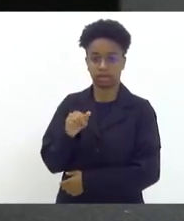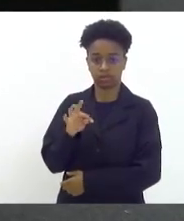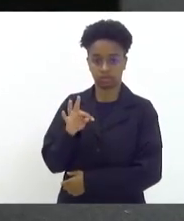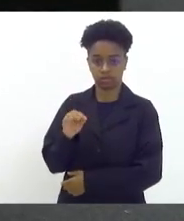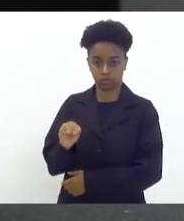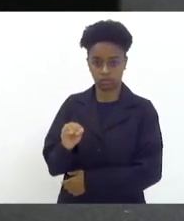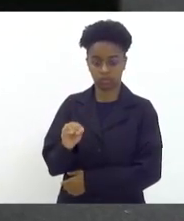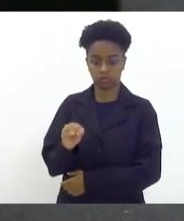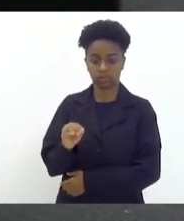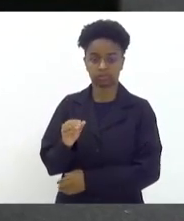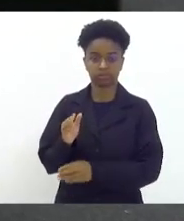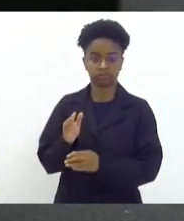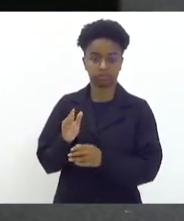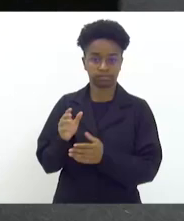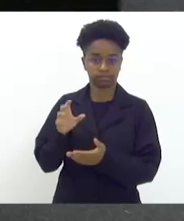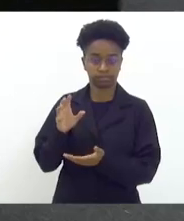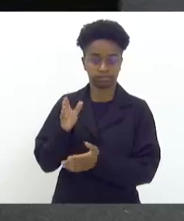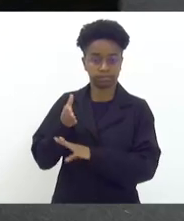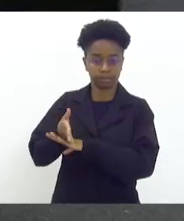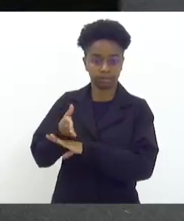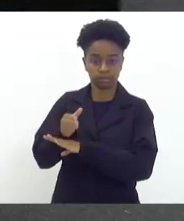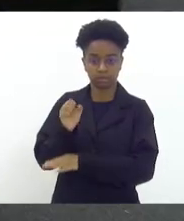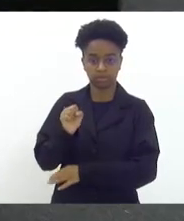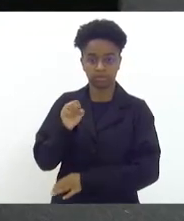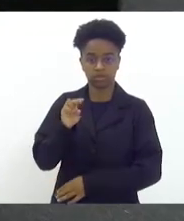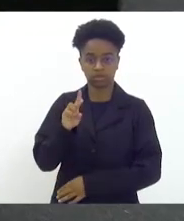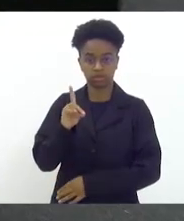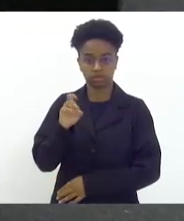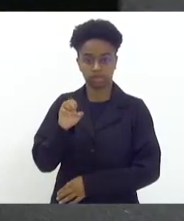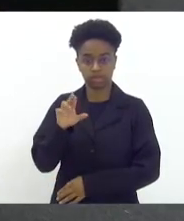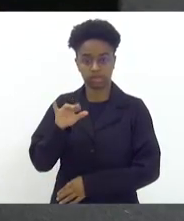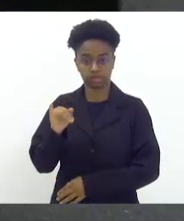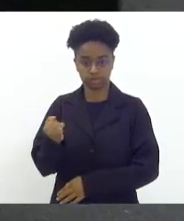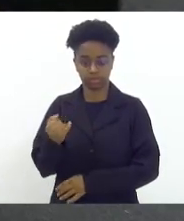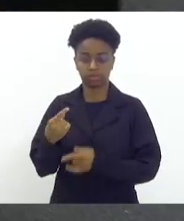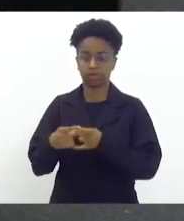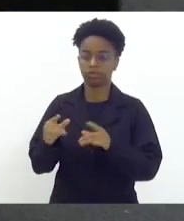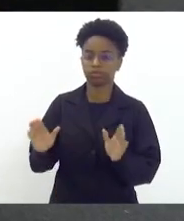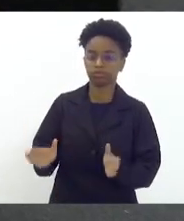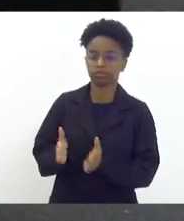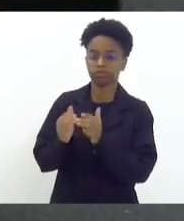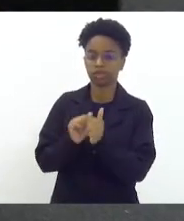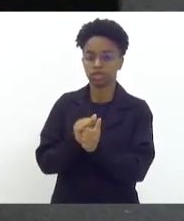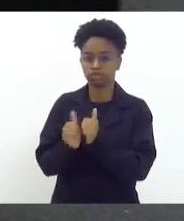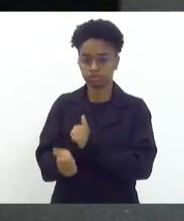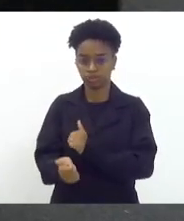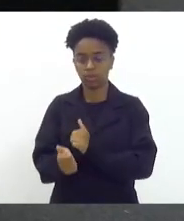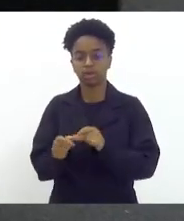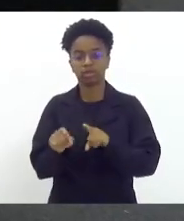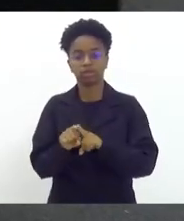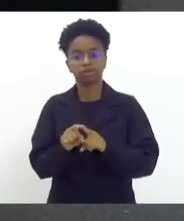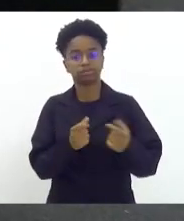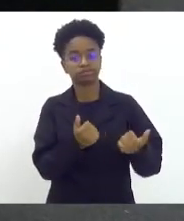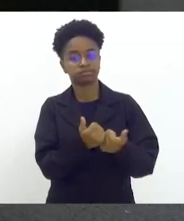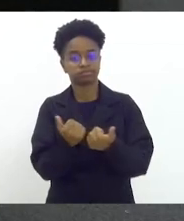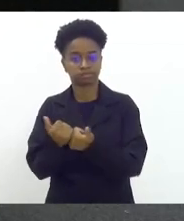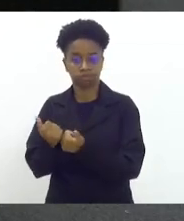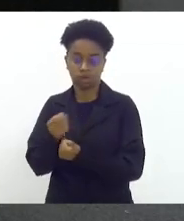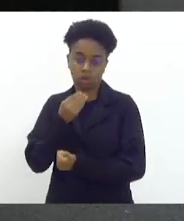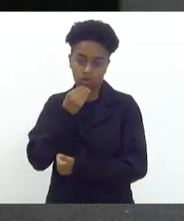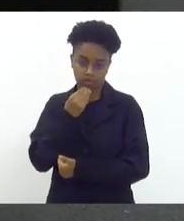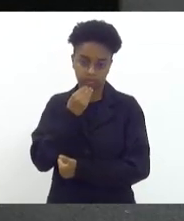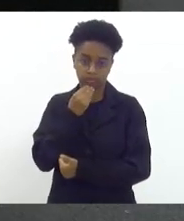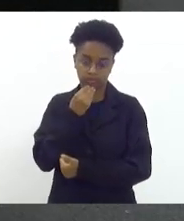na suderj promovendo o esporte na Sudeste e com a colaboração dele claro